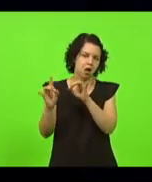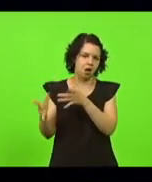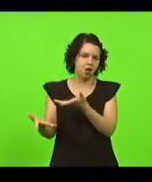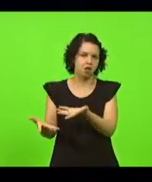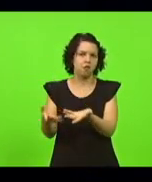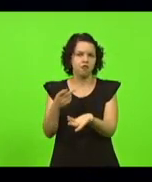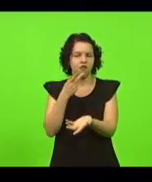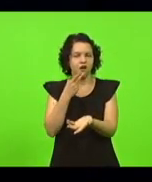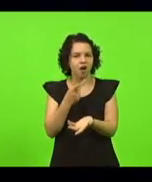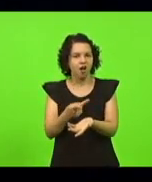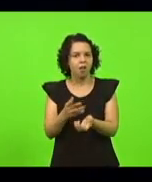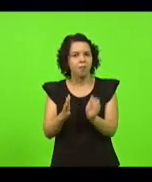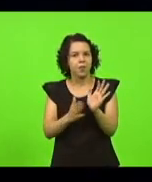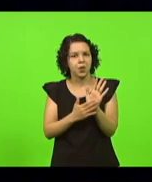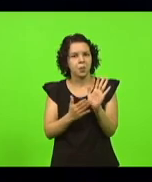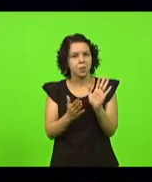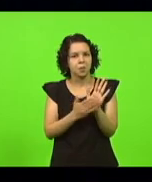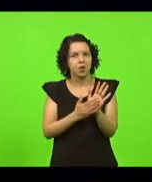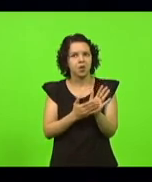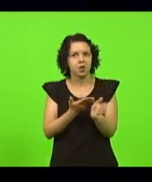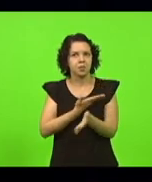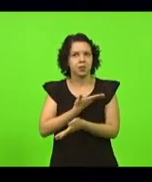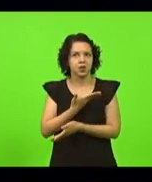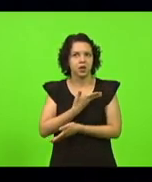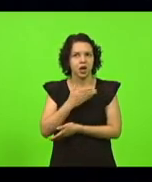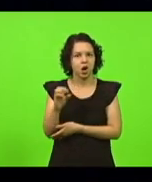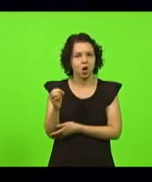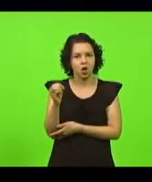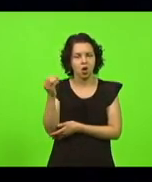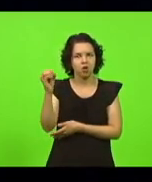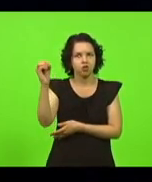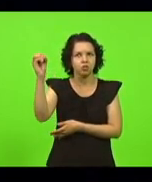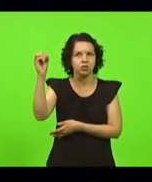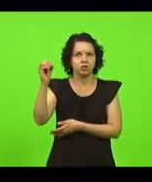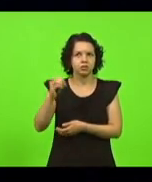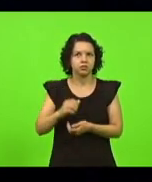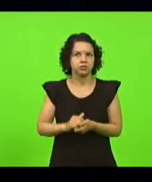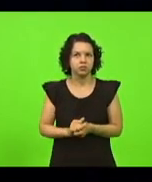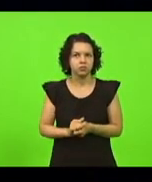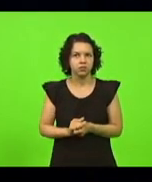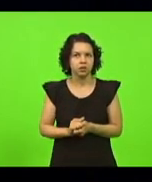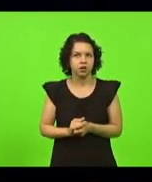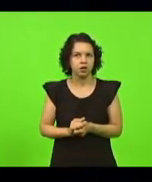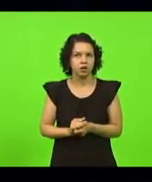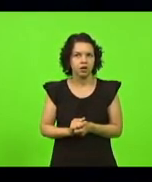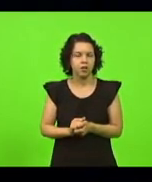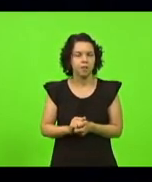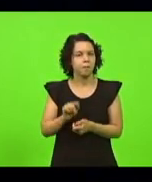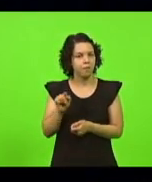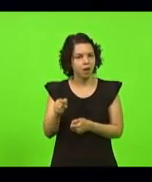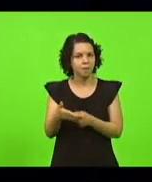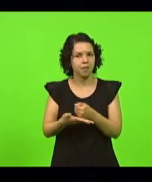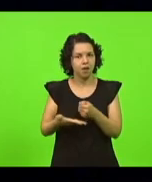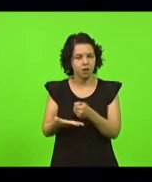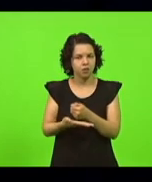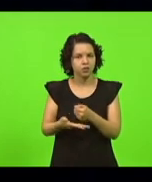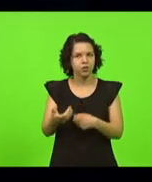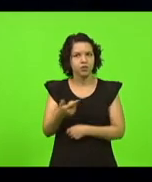diz que a proposta da colega é ótima, mas a base do governo